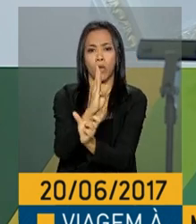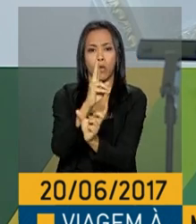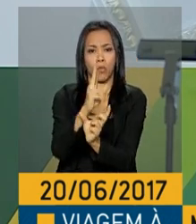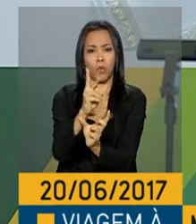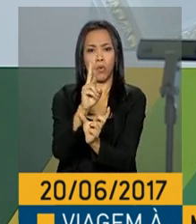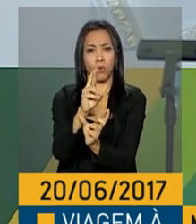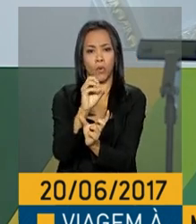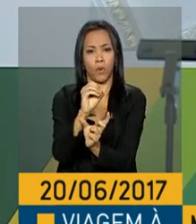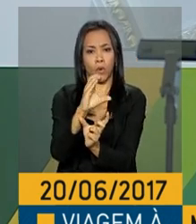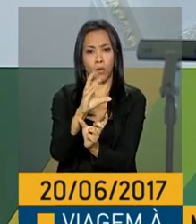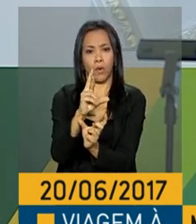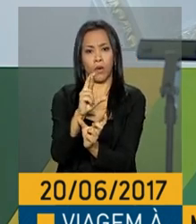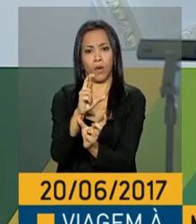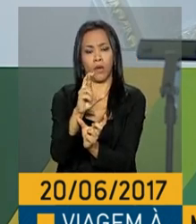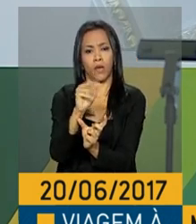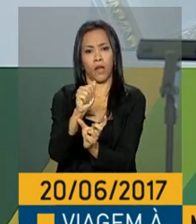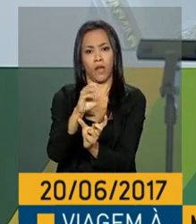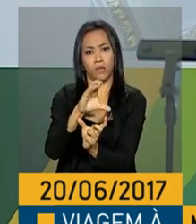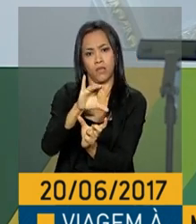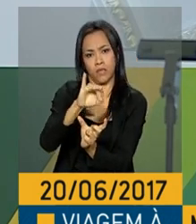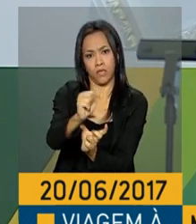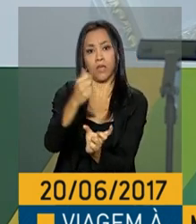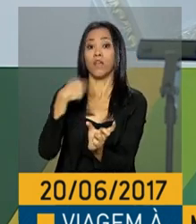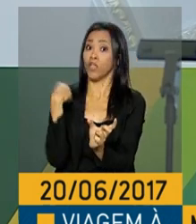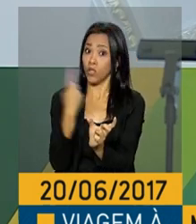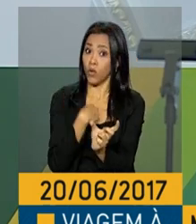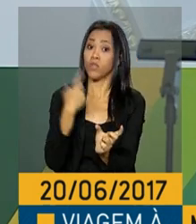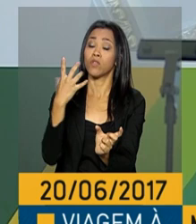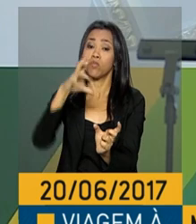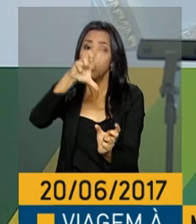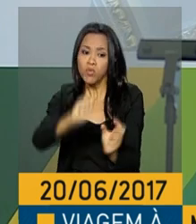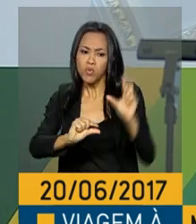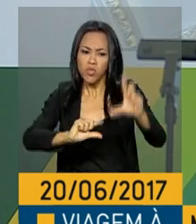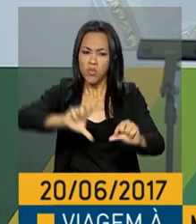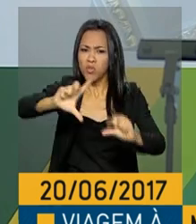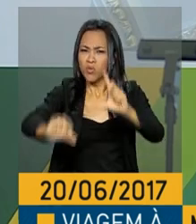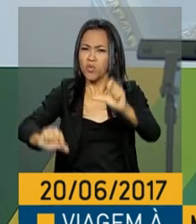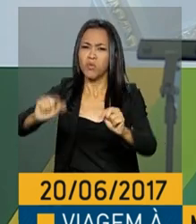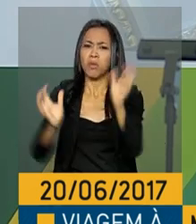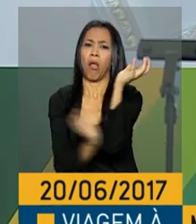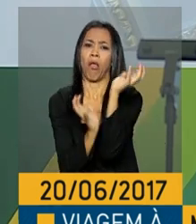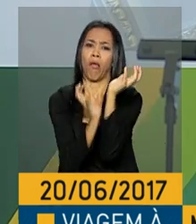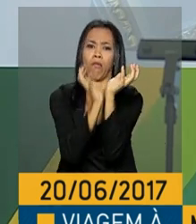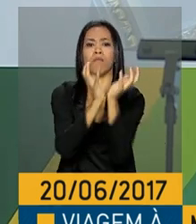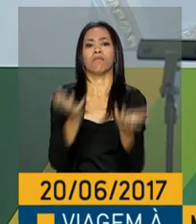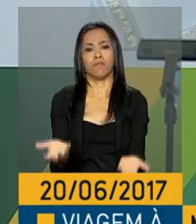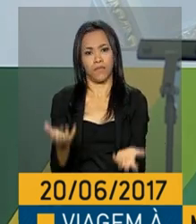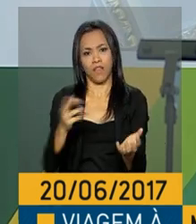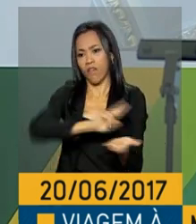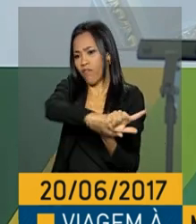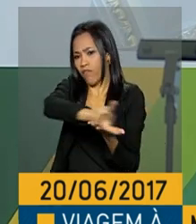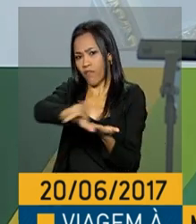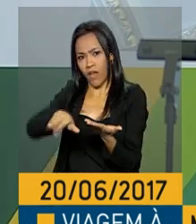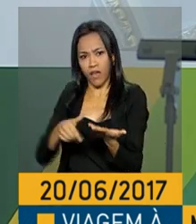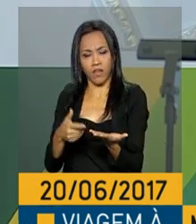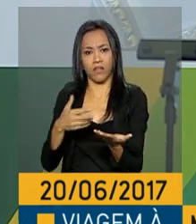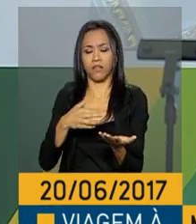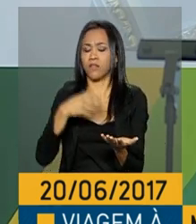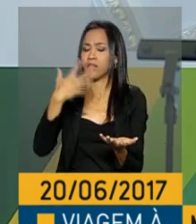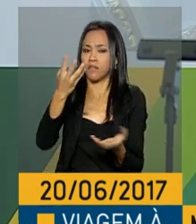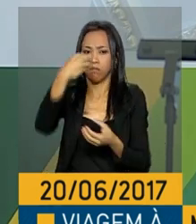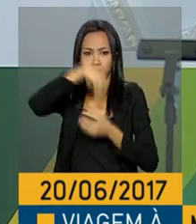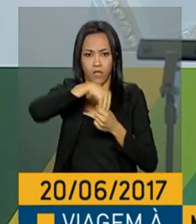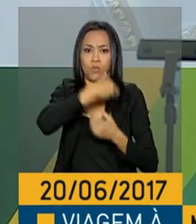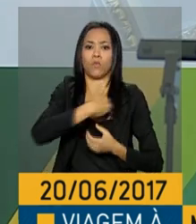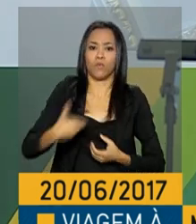estamos facilitando, desburocratizando vários setores da administração pública. E estamos também, evidentemente,